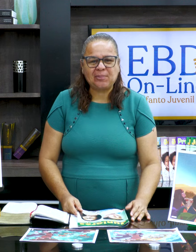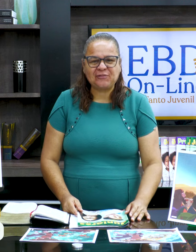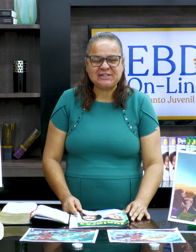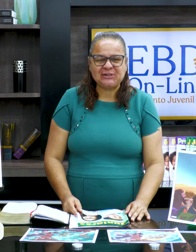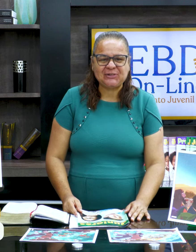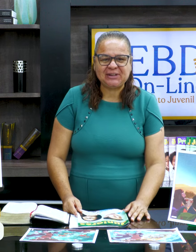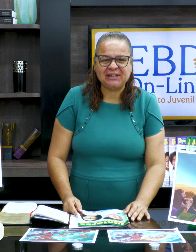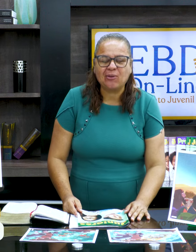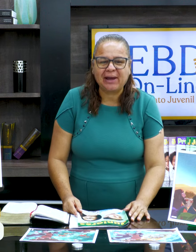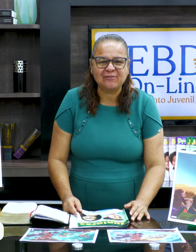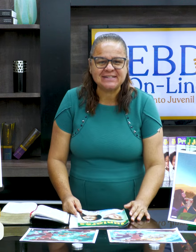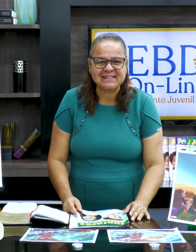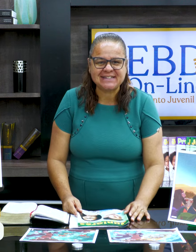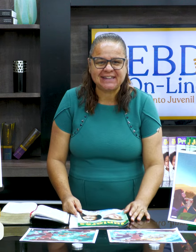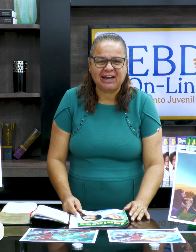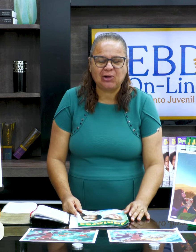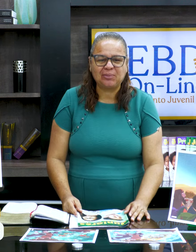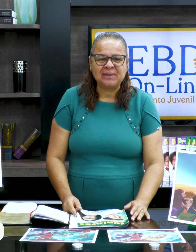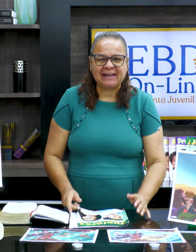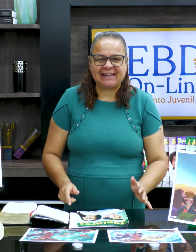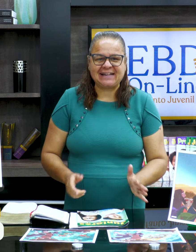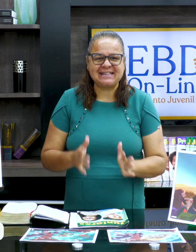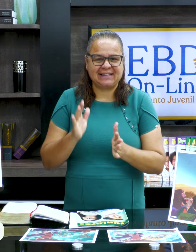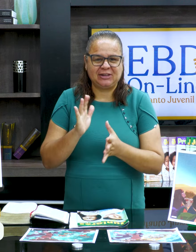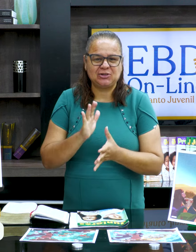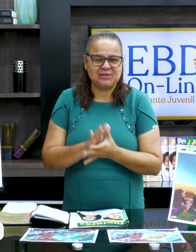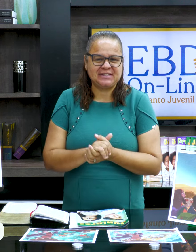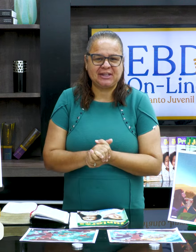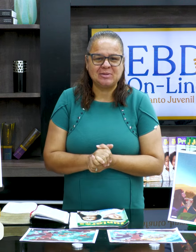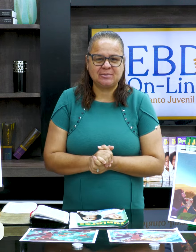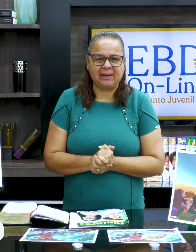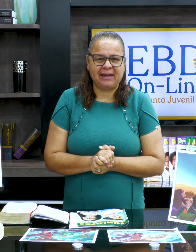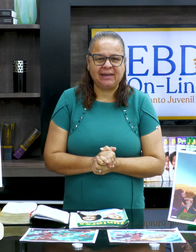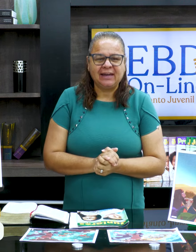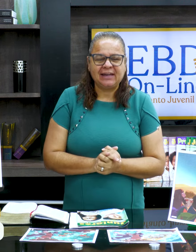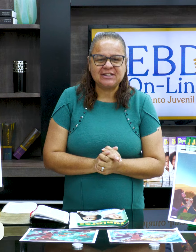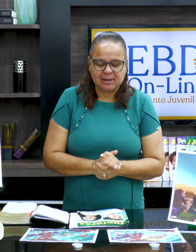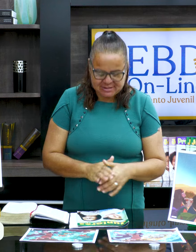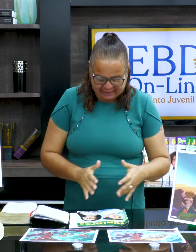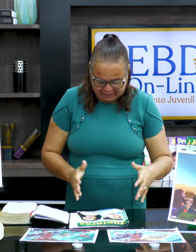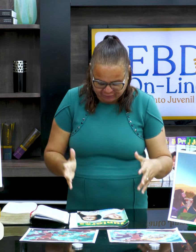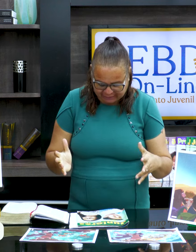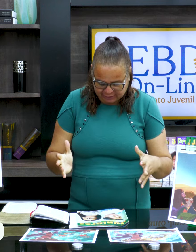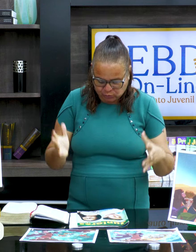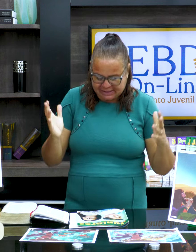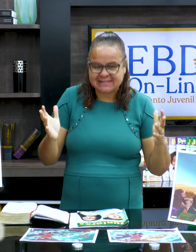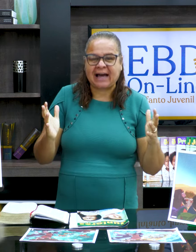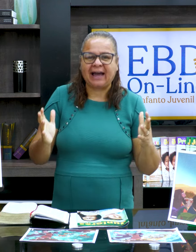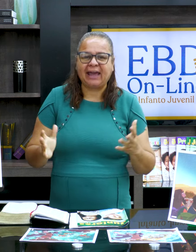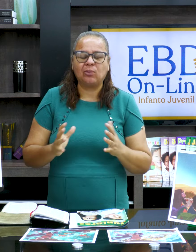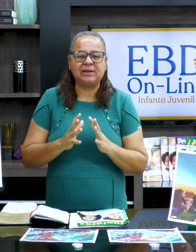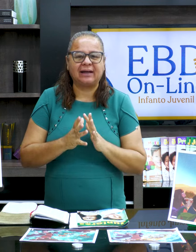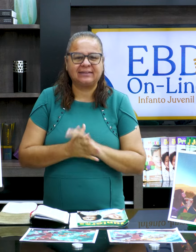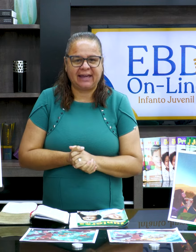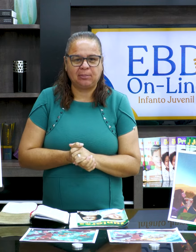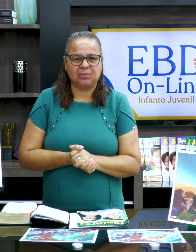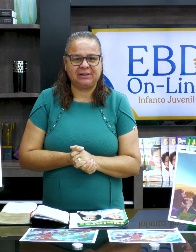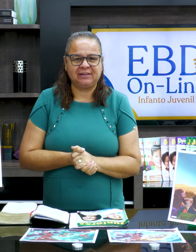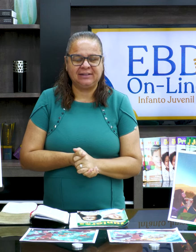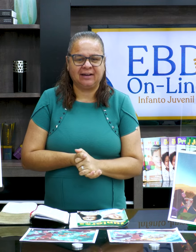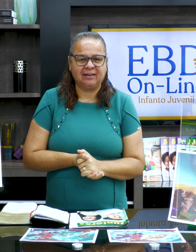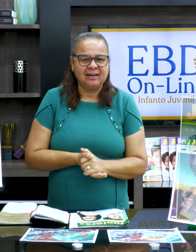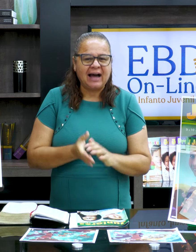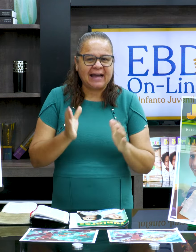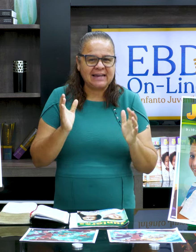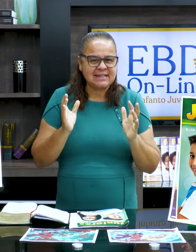pare senhor Professor como é que vocês estão graças a Deus nós estamos bem e estamos aqui falando Israel e a terra